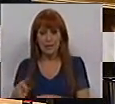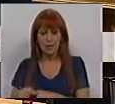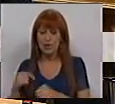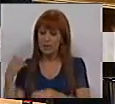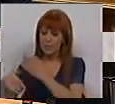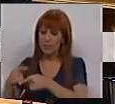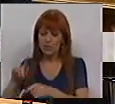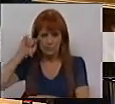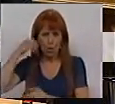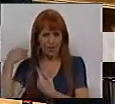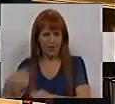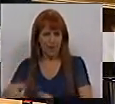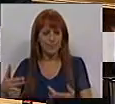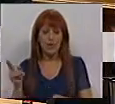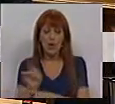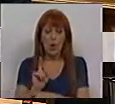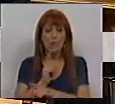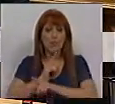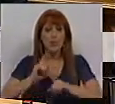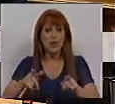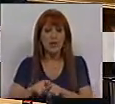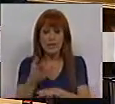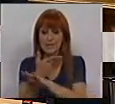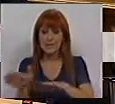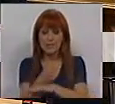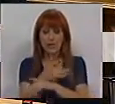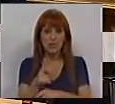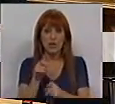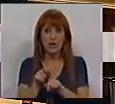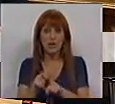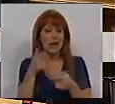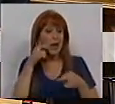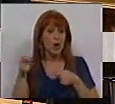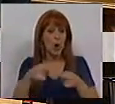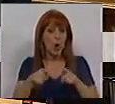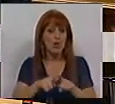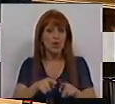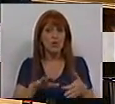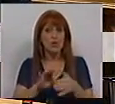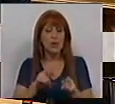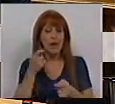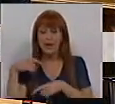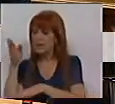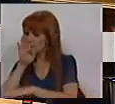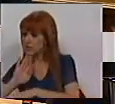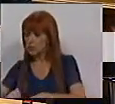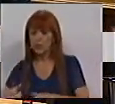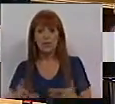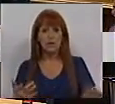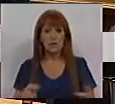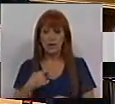tem vindo a ser comprometida. Desde logo porque separaram quem orienta o SICAD de quem executa